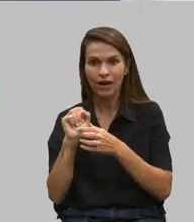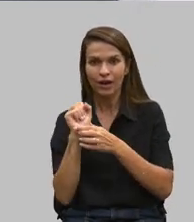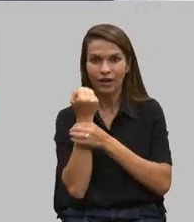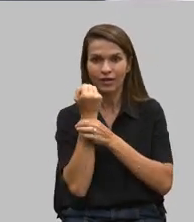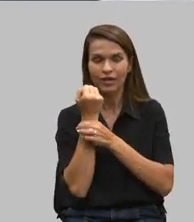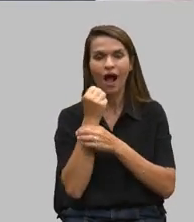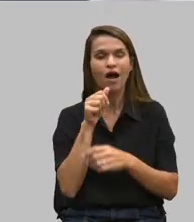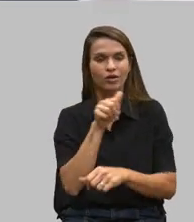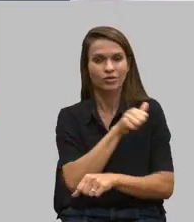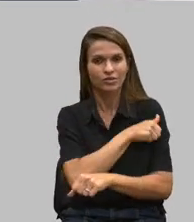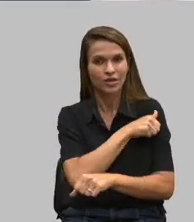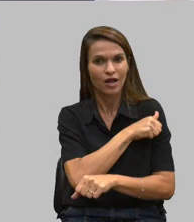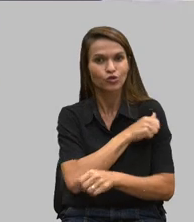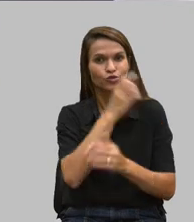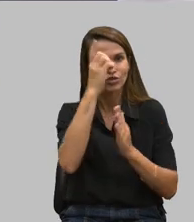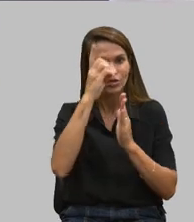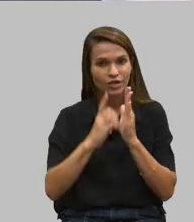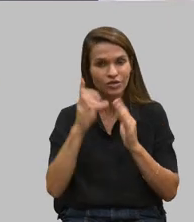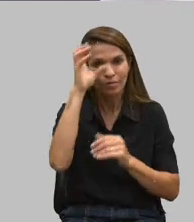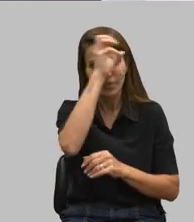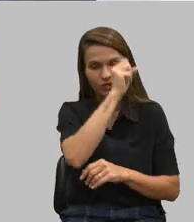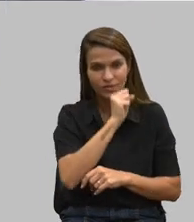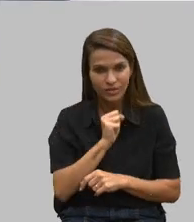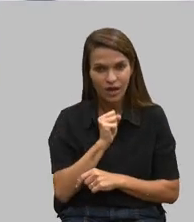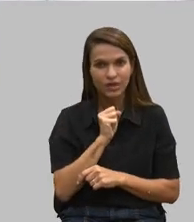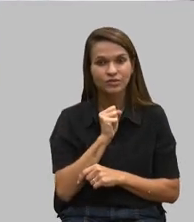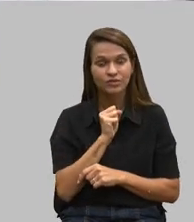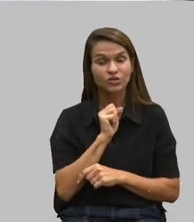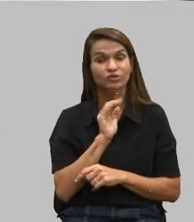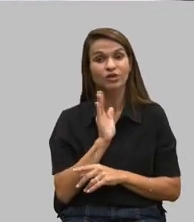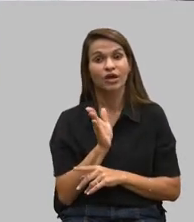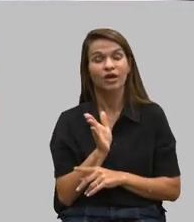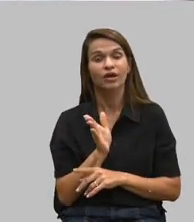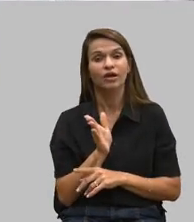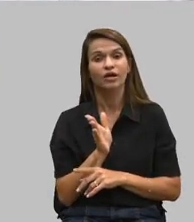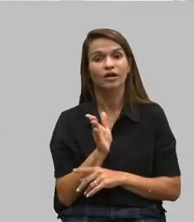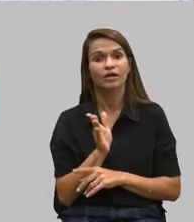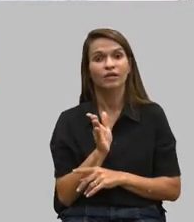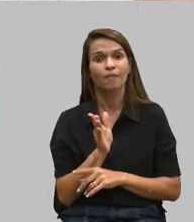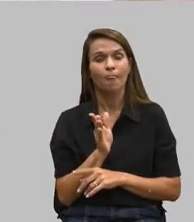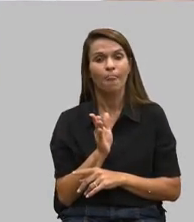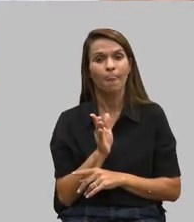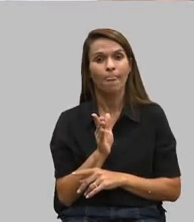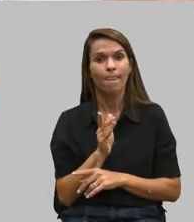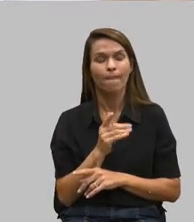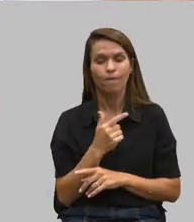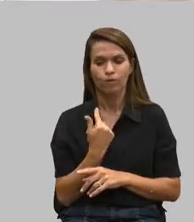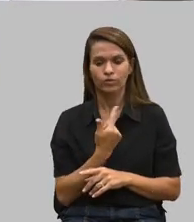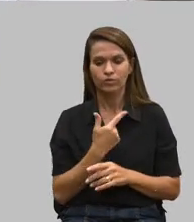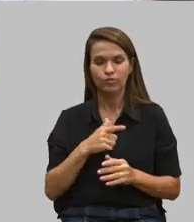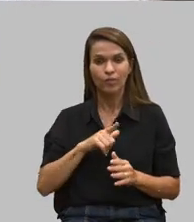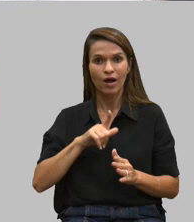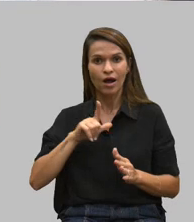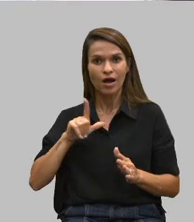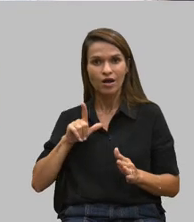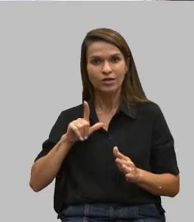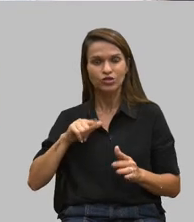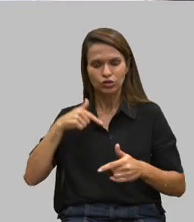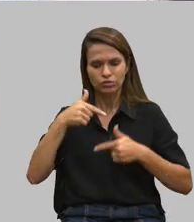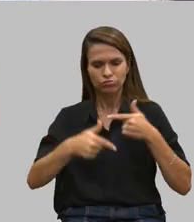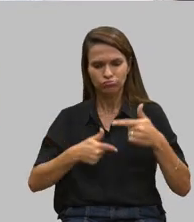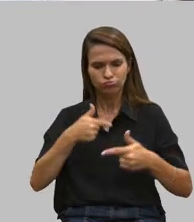nossos estudantes o direito de aprendizagem já que estamos antes trabalhando de